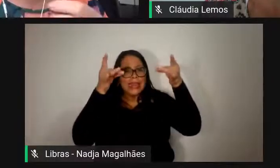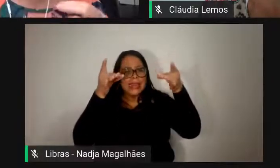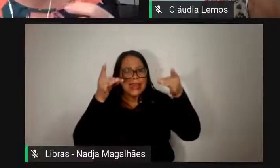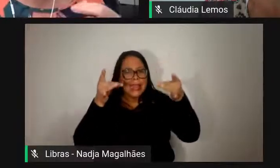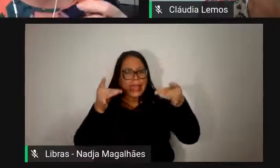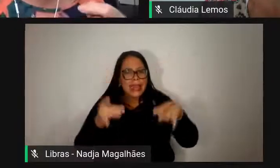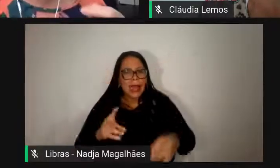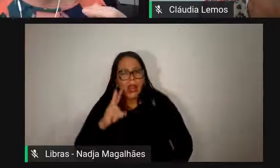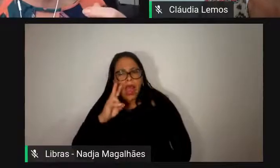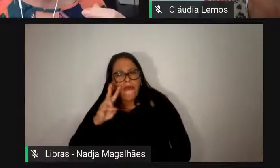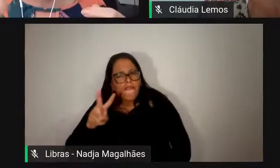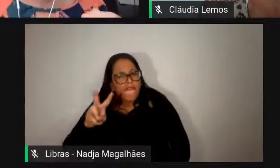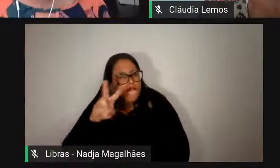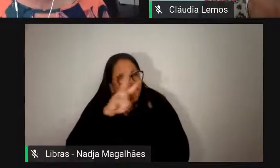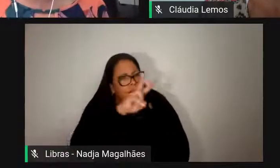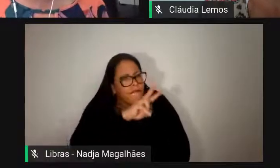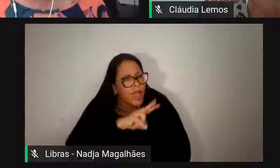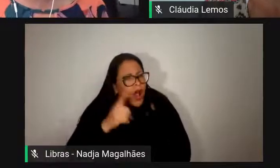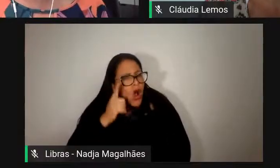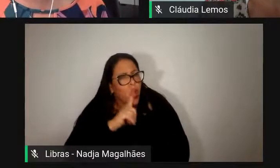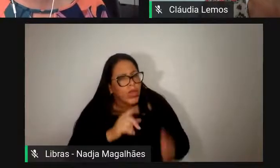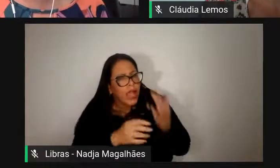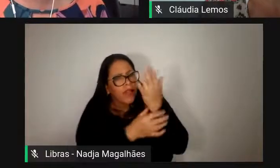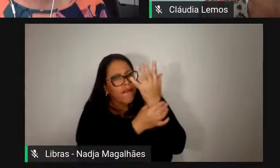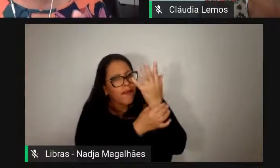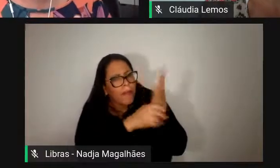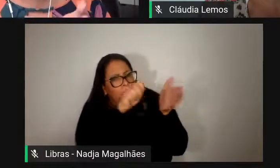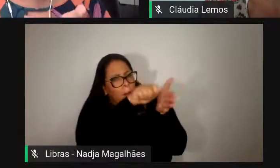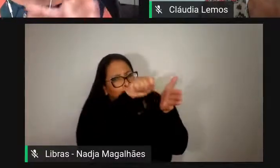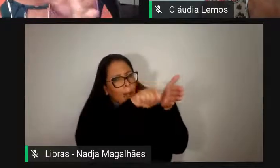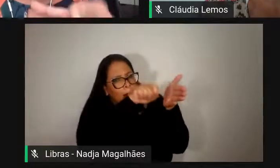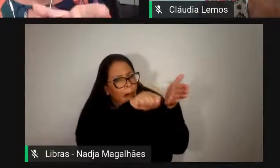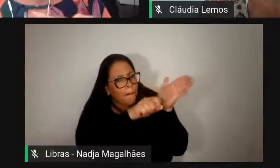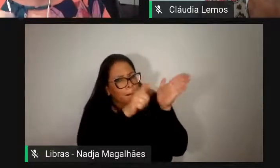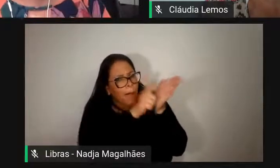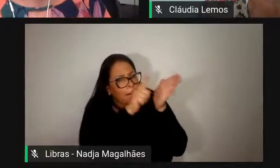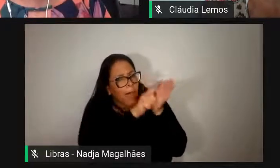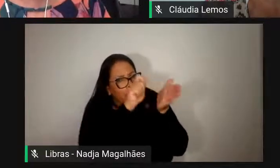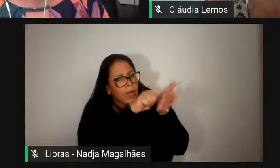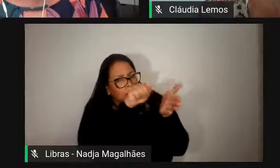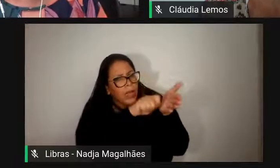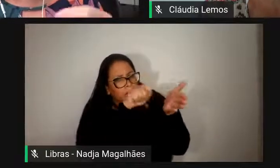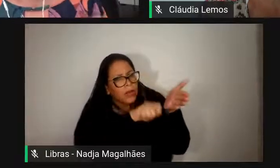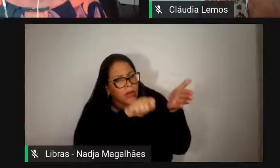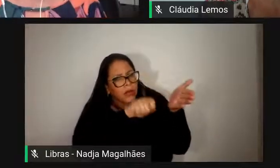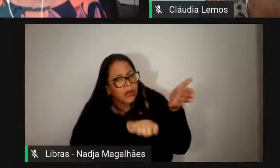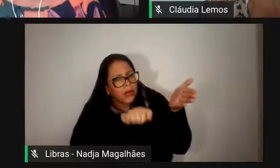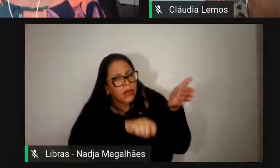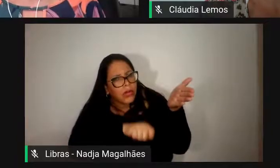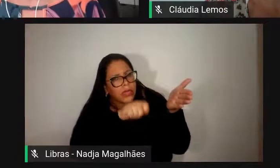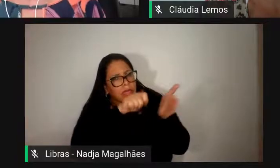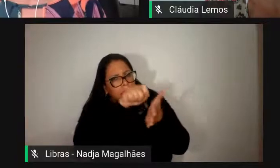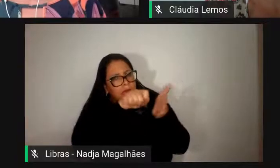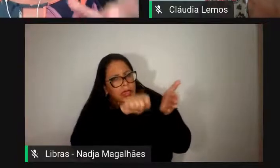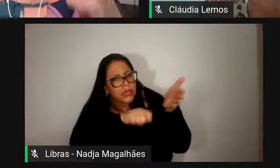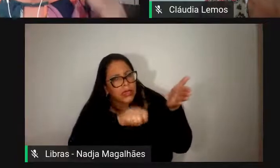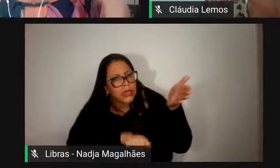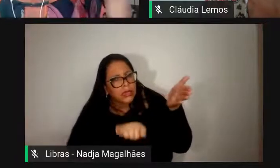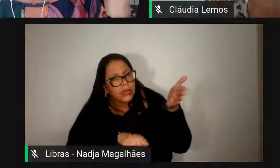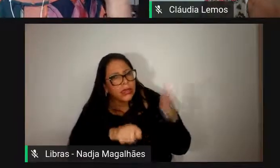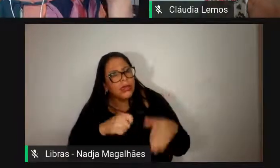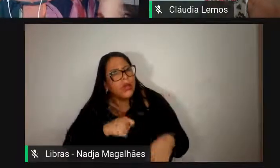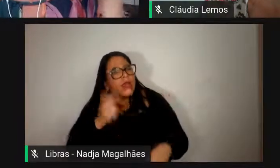mesmo, você consegue ver a mão do parlamentar escrevendo no papel, então você consegue ver o papel em que a pessoa está fazendo anotações. Eles